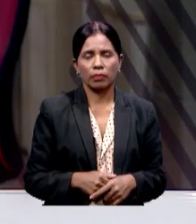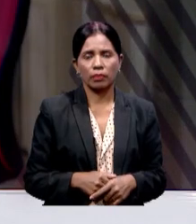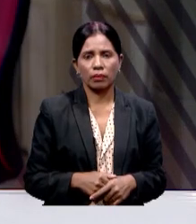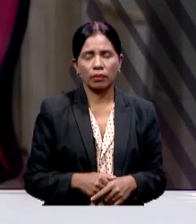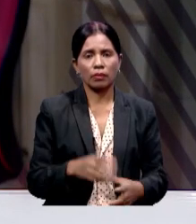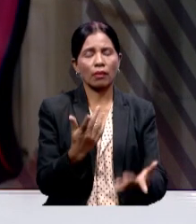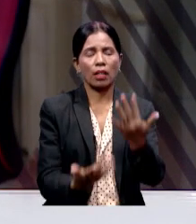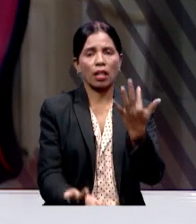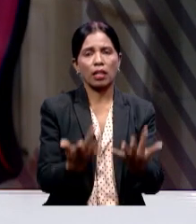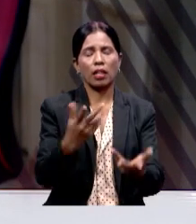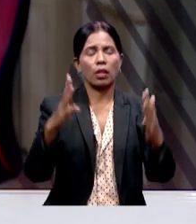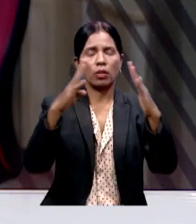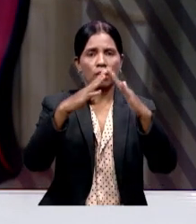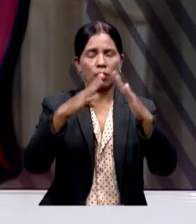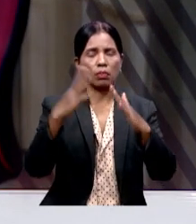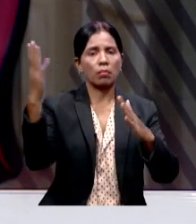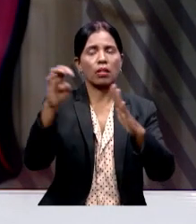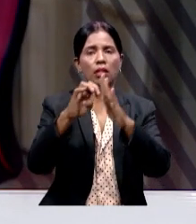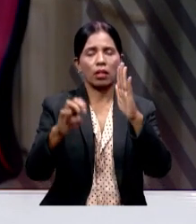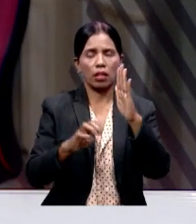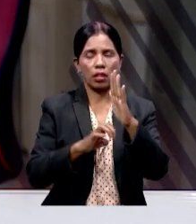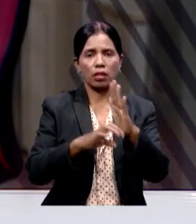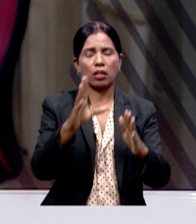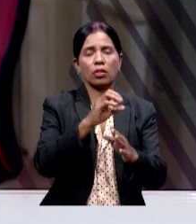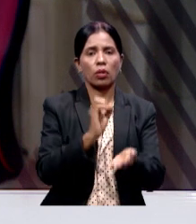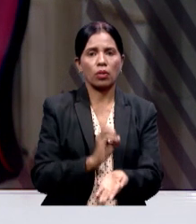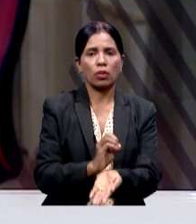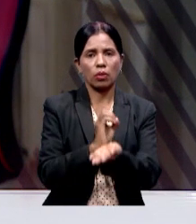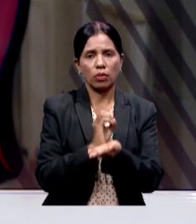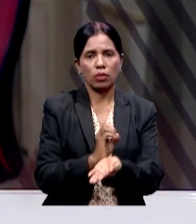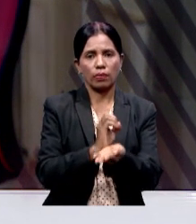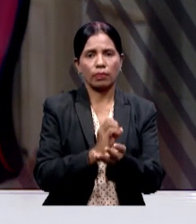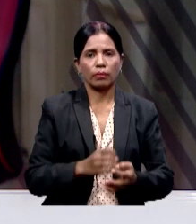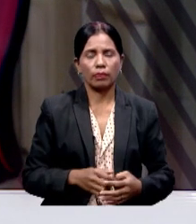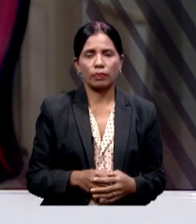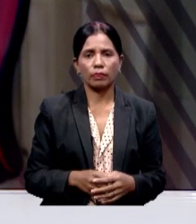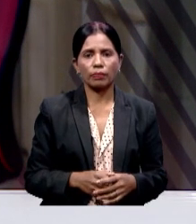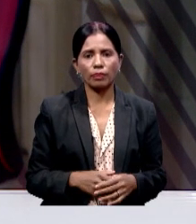Ahi han cove house basic residência estado ia fulolo e cusi.